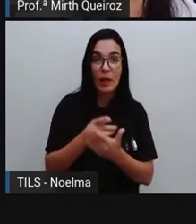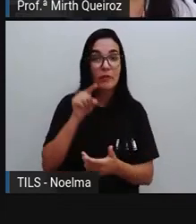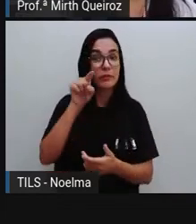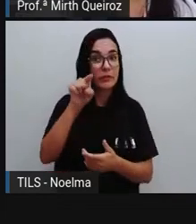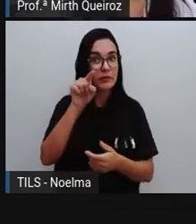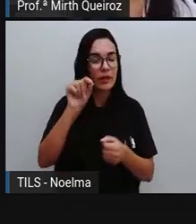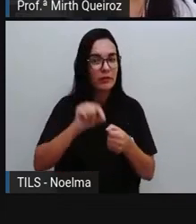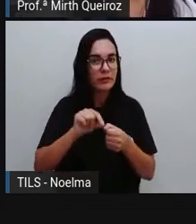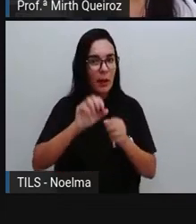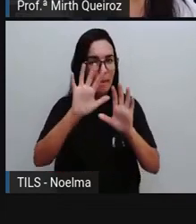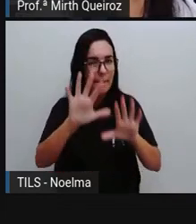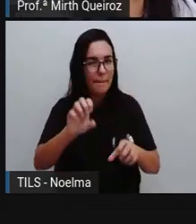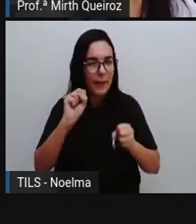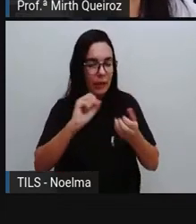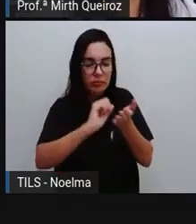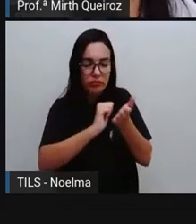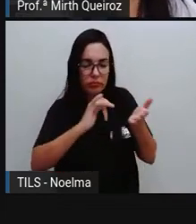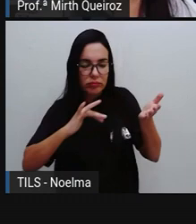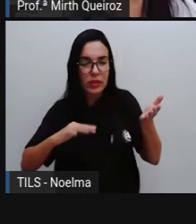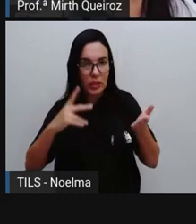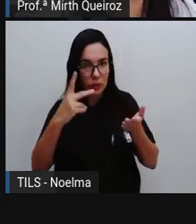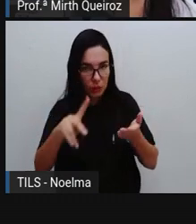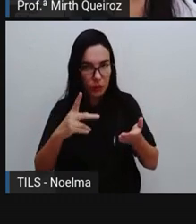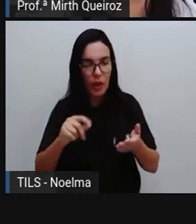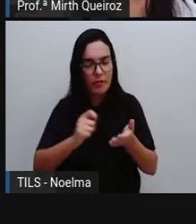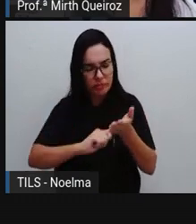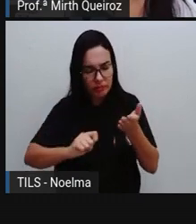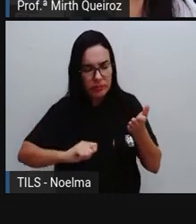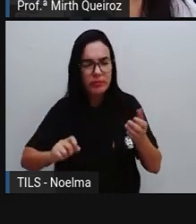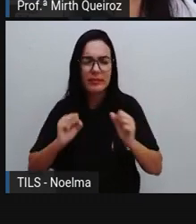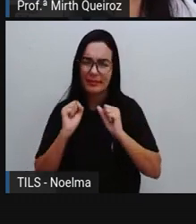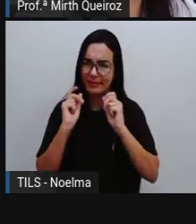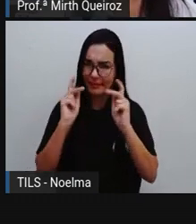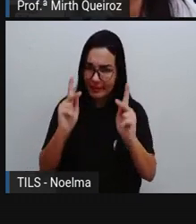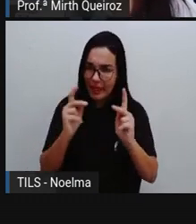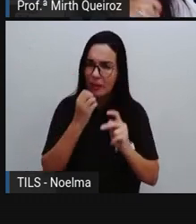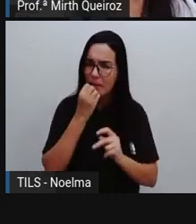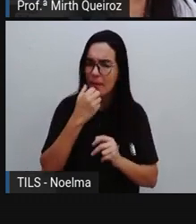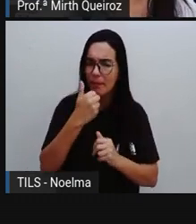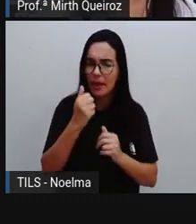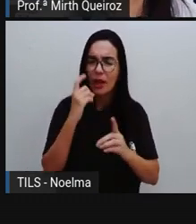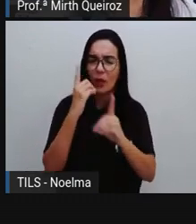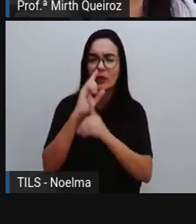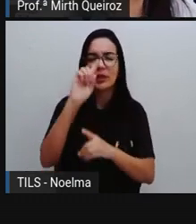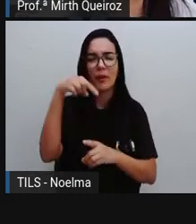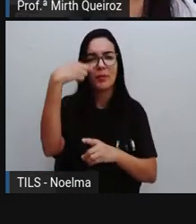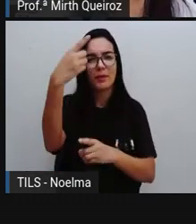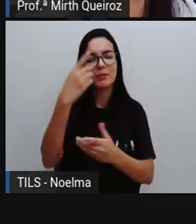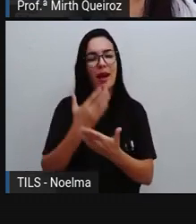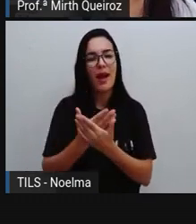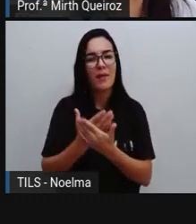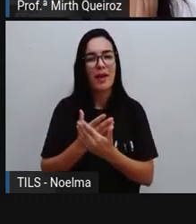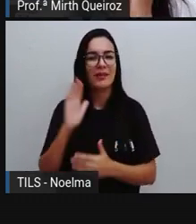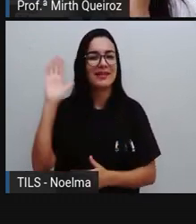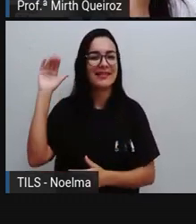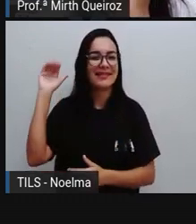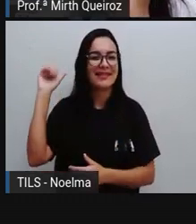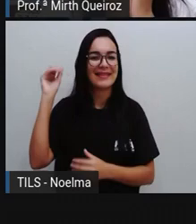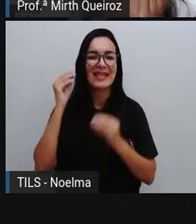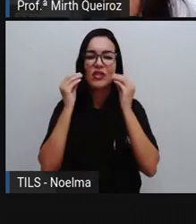sua vez. Pegue seu percurso pedagógico, realize suas atividades com muito cuidado, com muito capricho. E a gente se encontra na nossa próxima